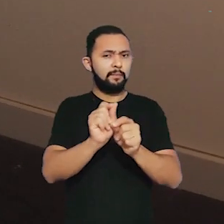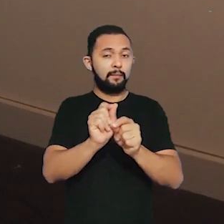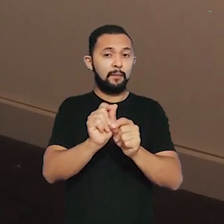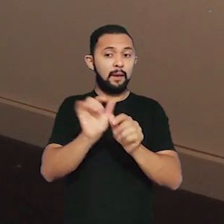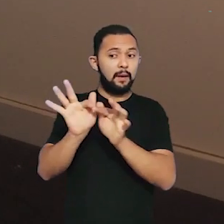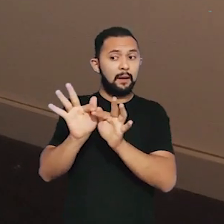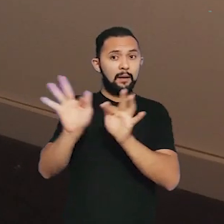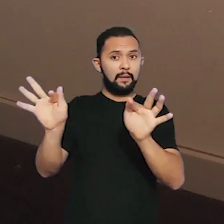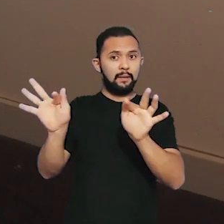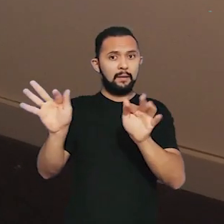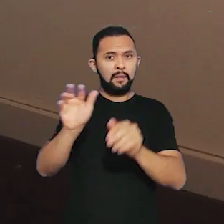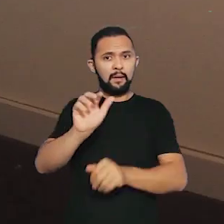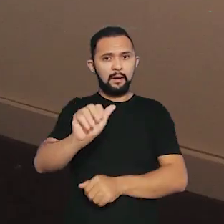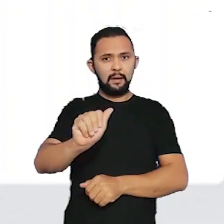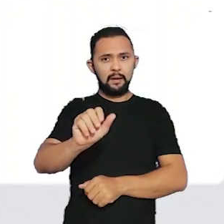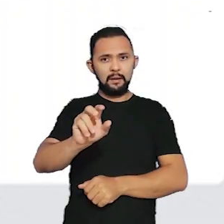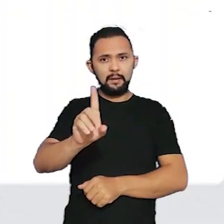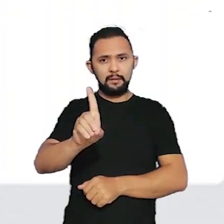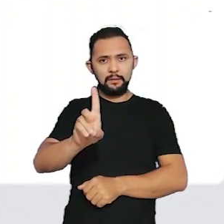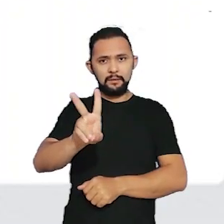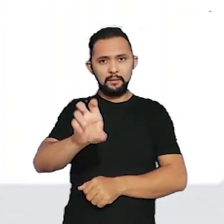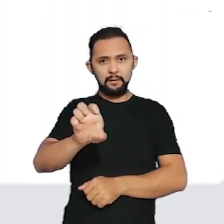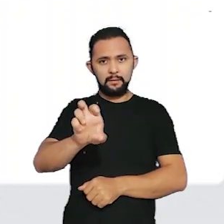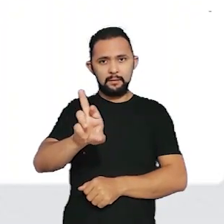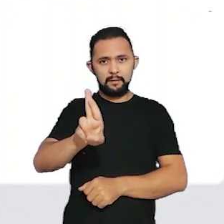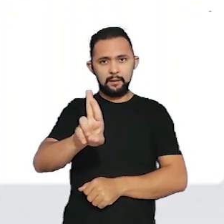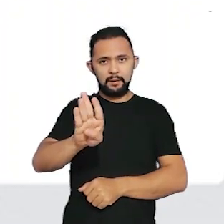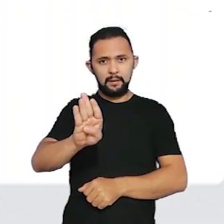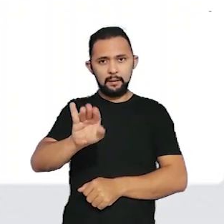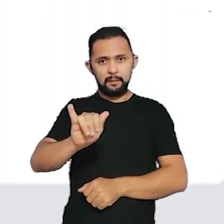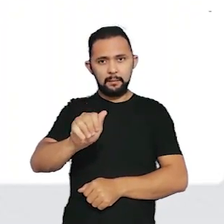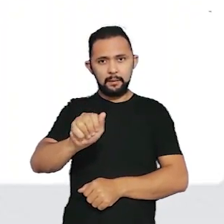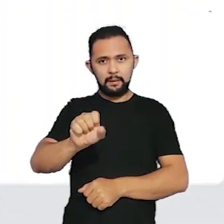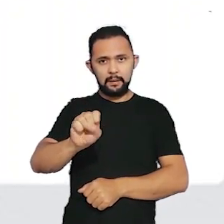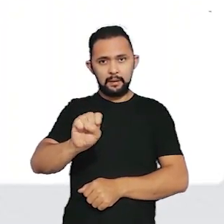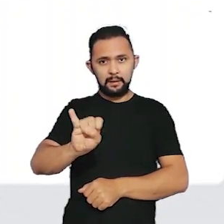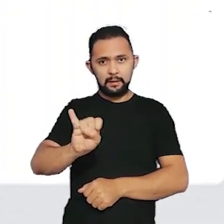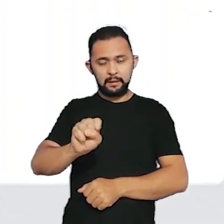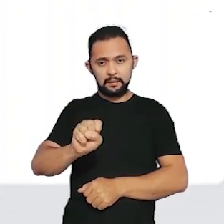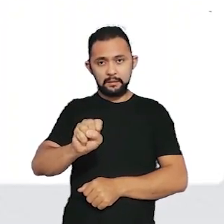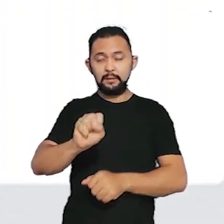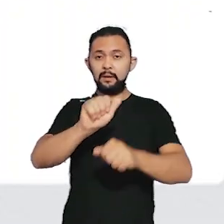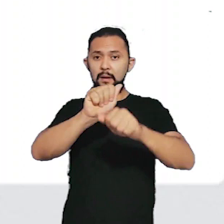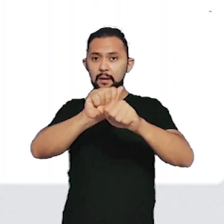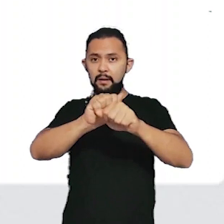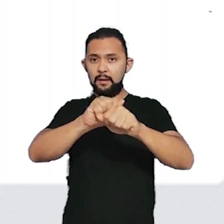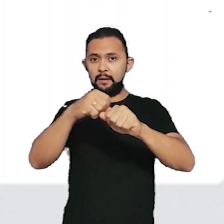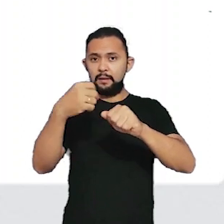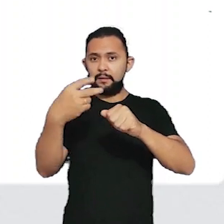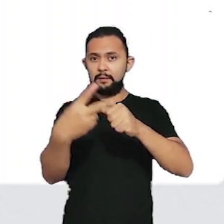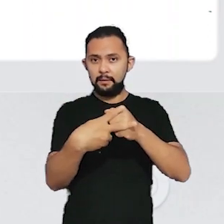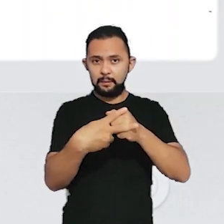orações adverbiais, tá? Então, tenham muita atenção aí para agora as orações